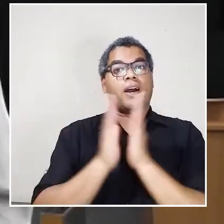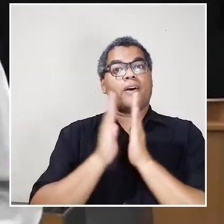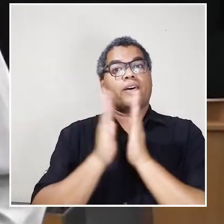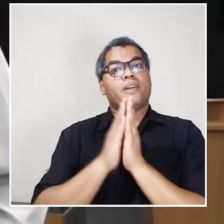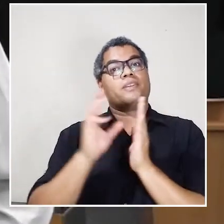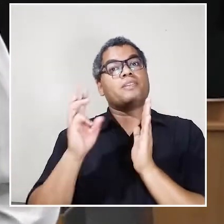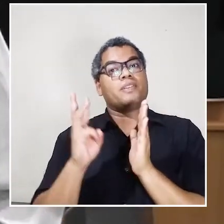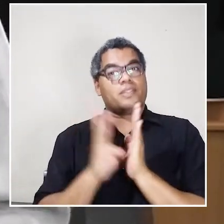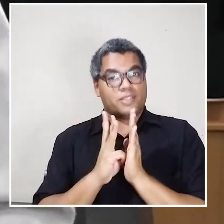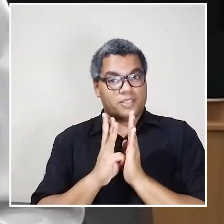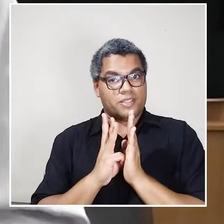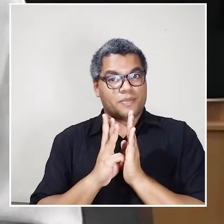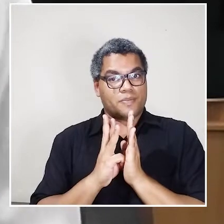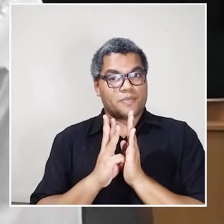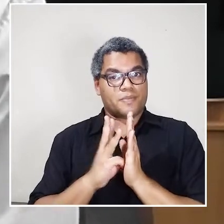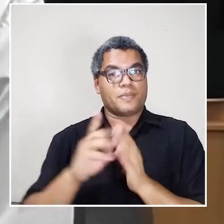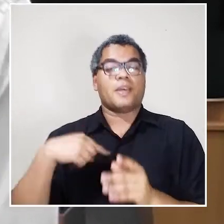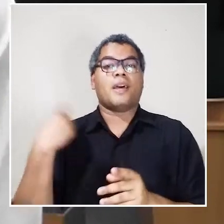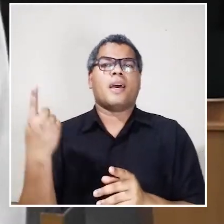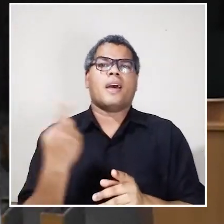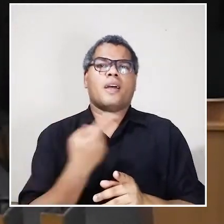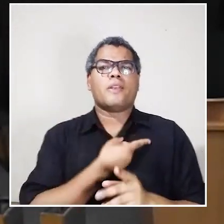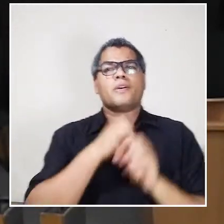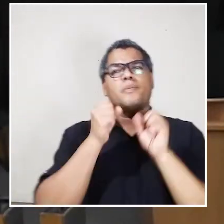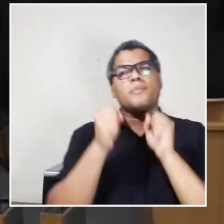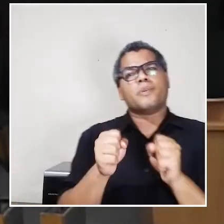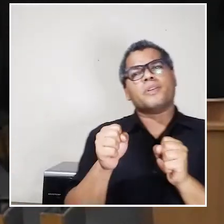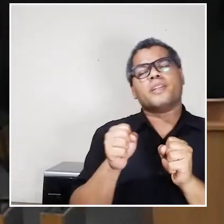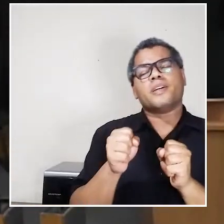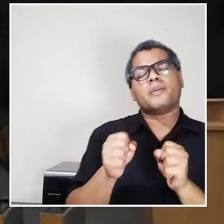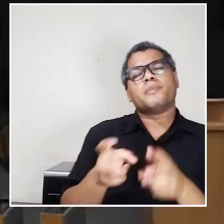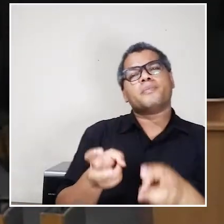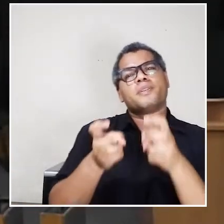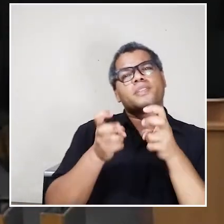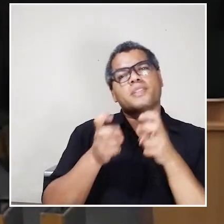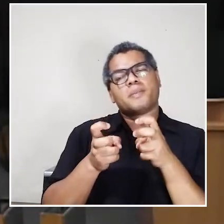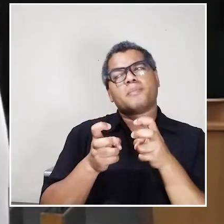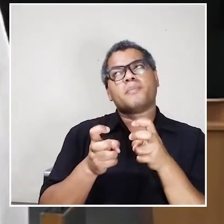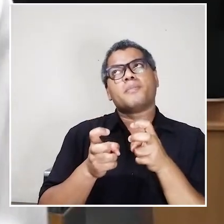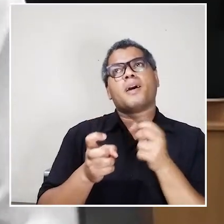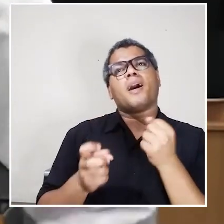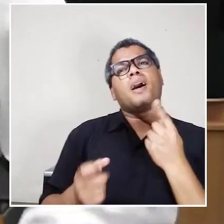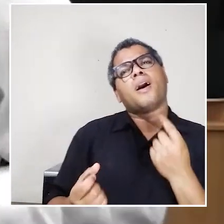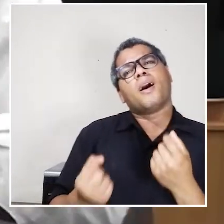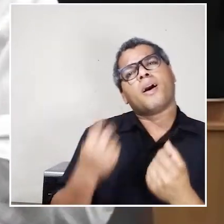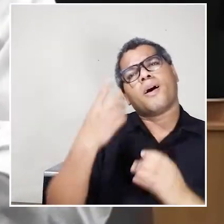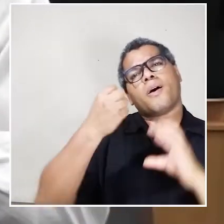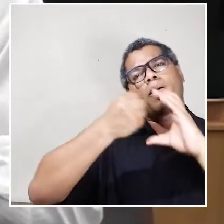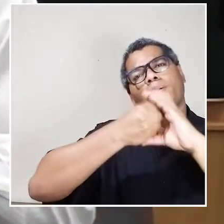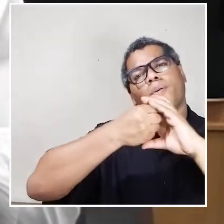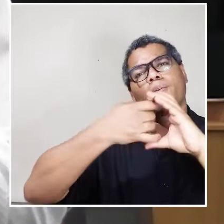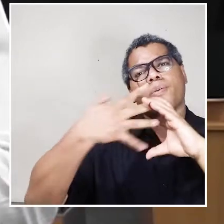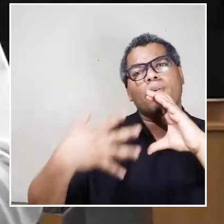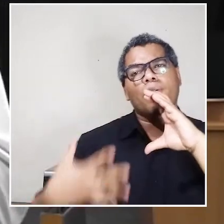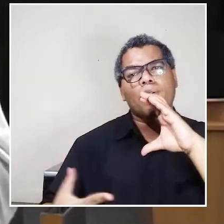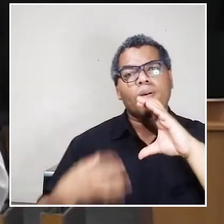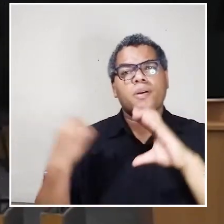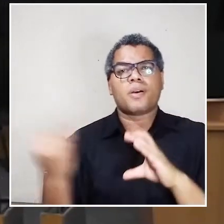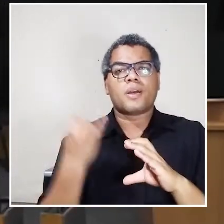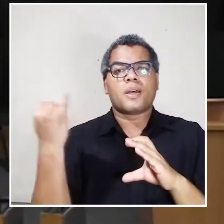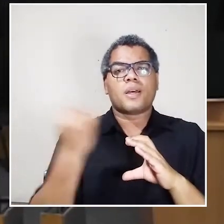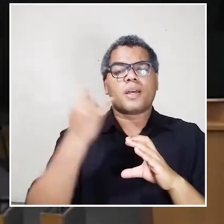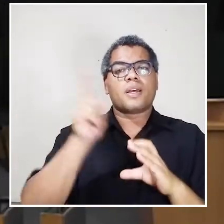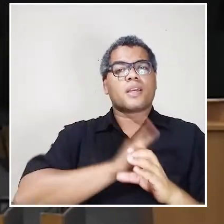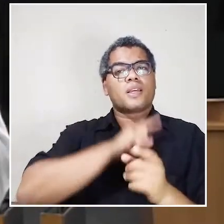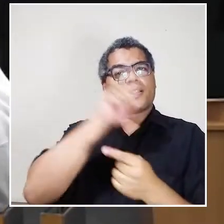a oração de Daniel, nós podemos identificar nesta passagem alguns aspectos